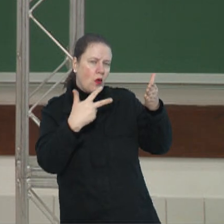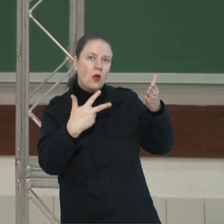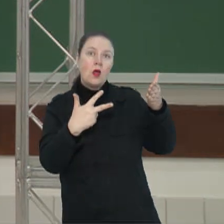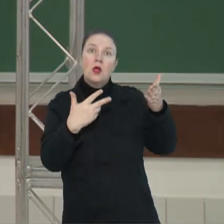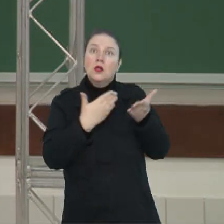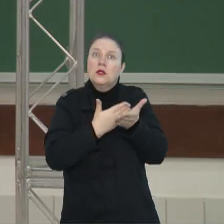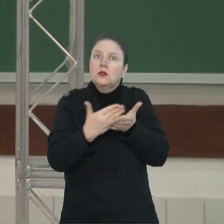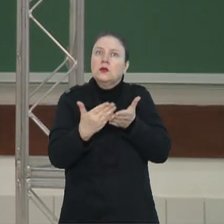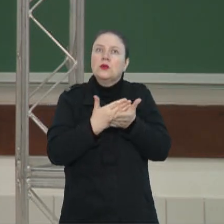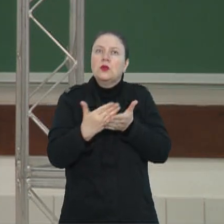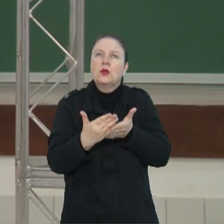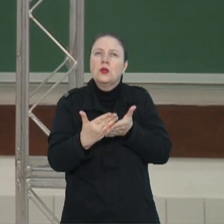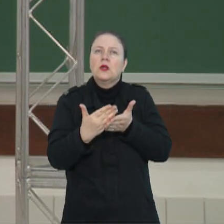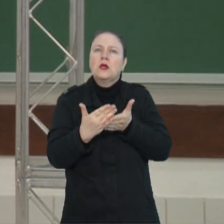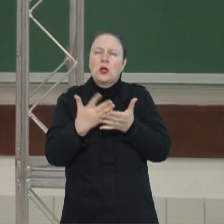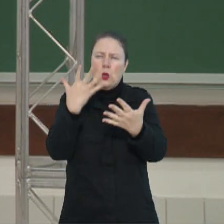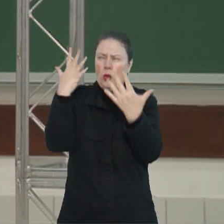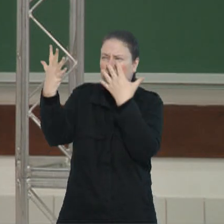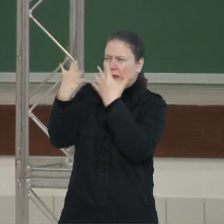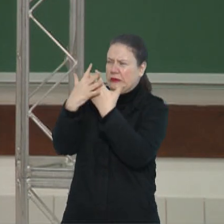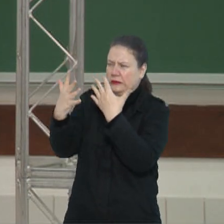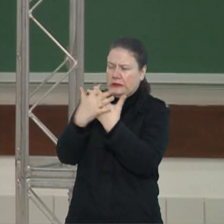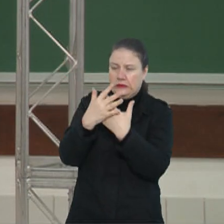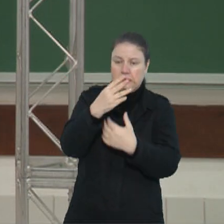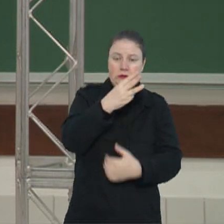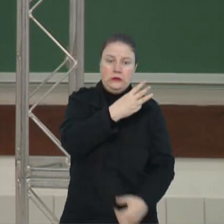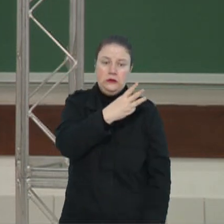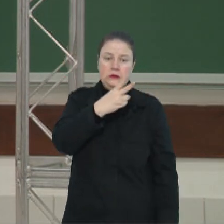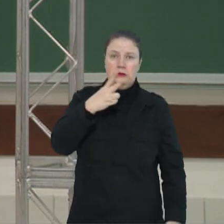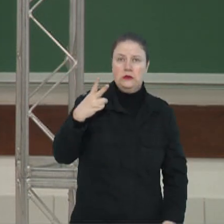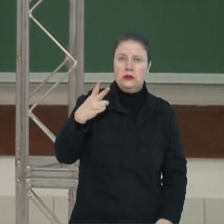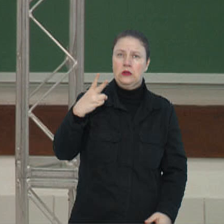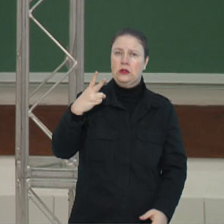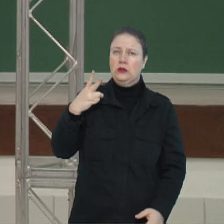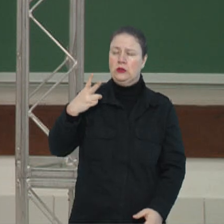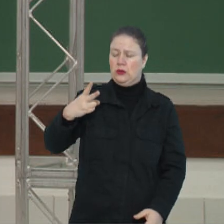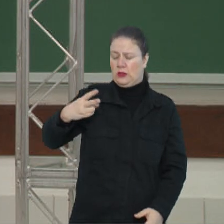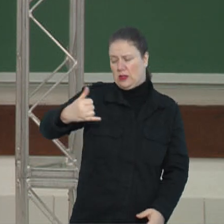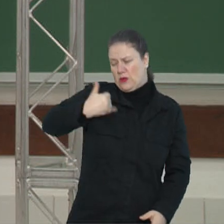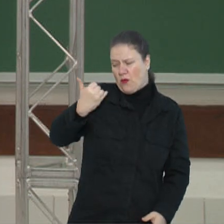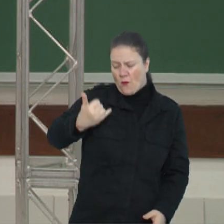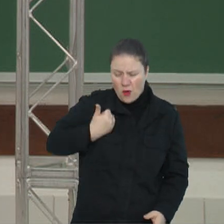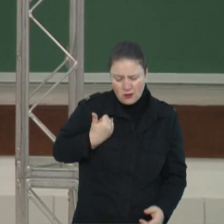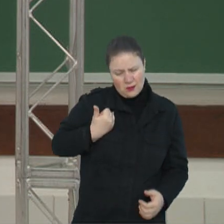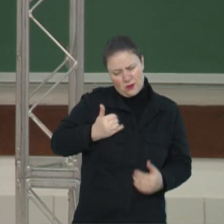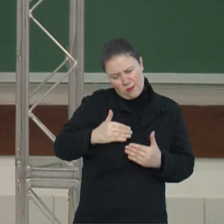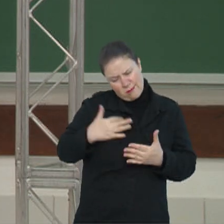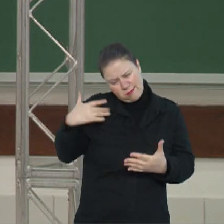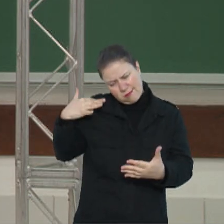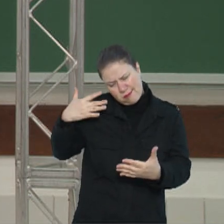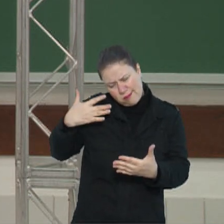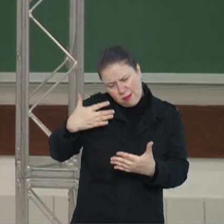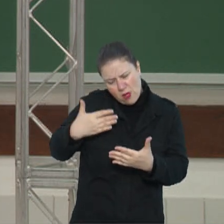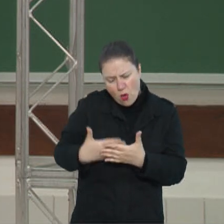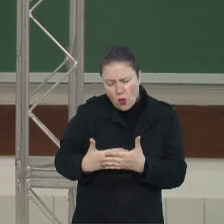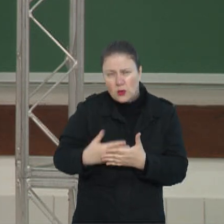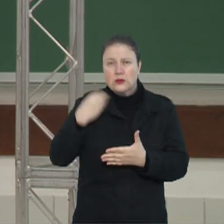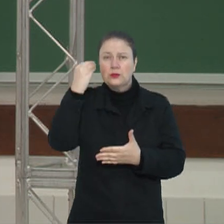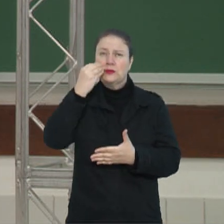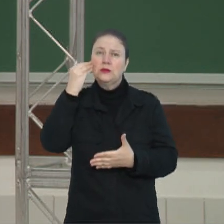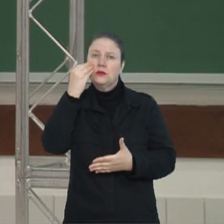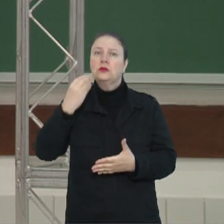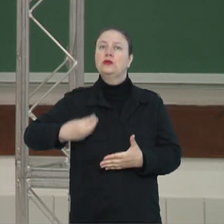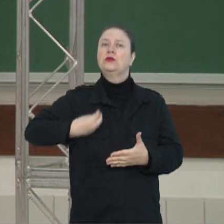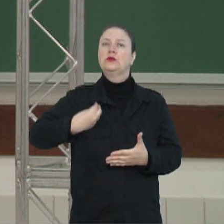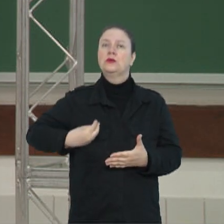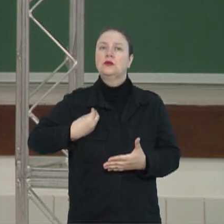né? Desses 32 anos que ele teve, né? No mundo, digamos assim, numa vida mundana, né? Antes de se converter, ele vai contar a experiência que ele teve. Ele